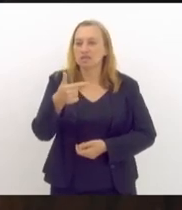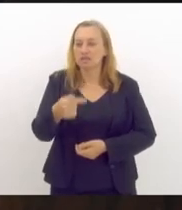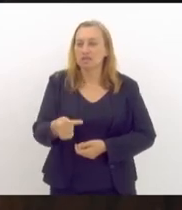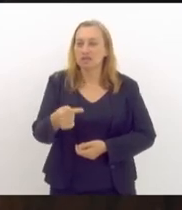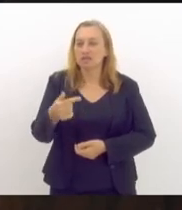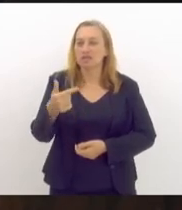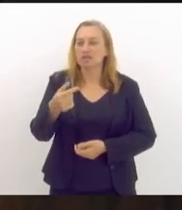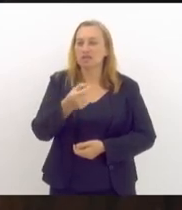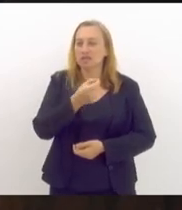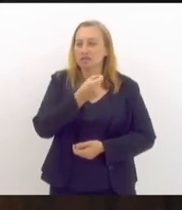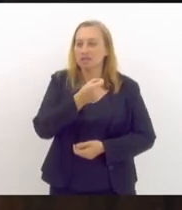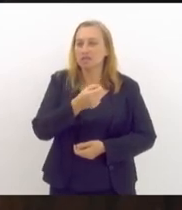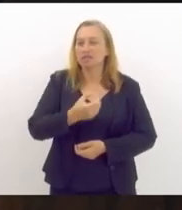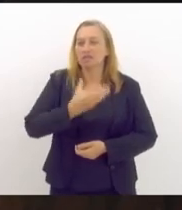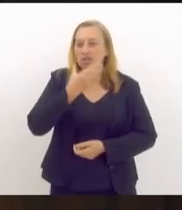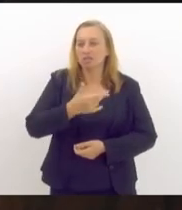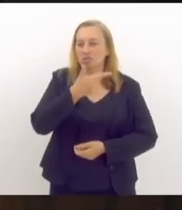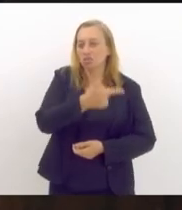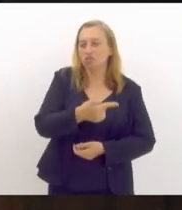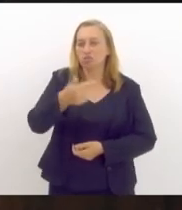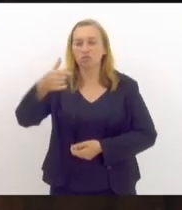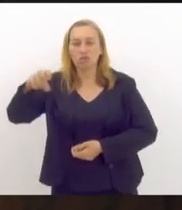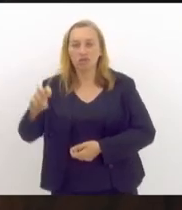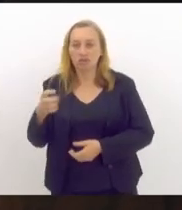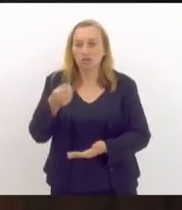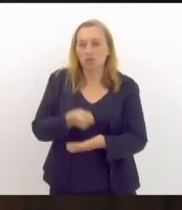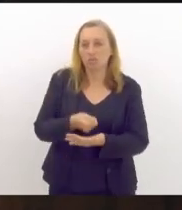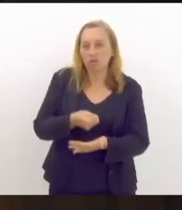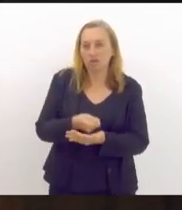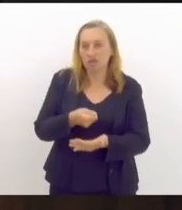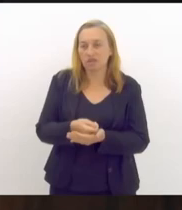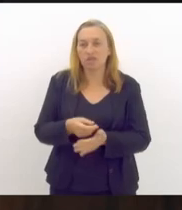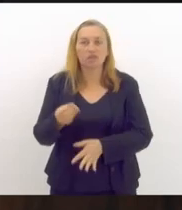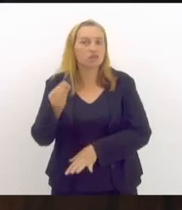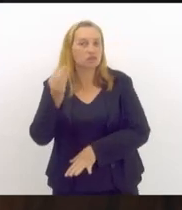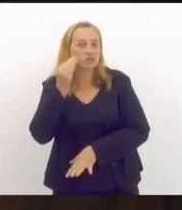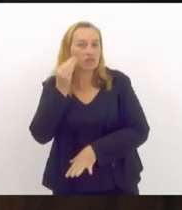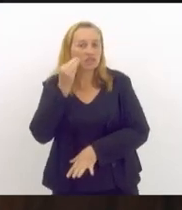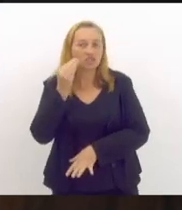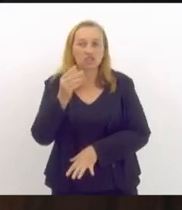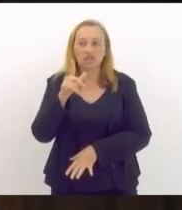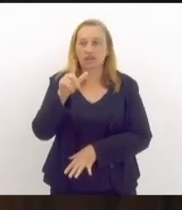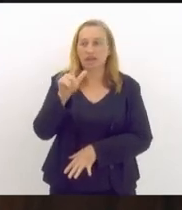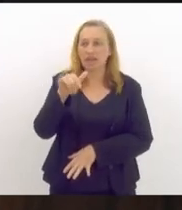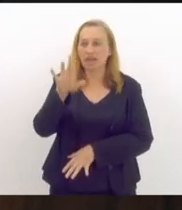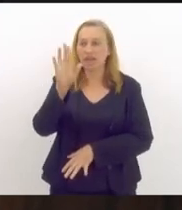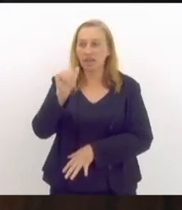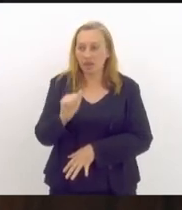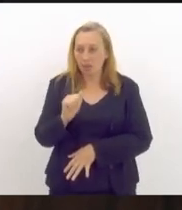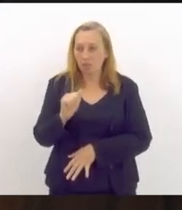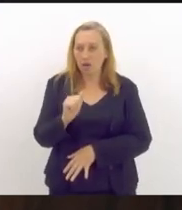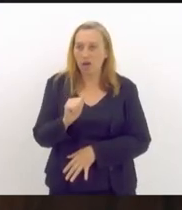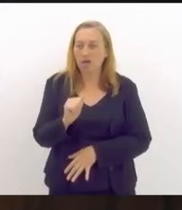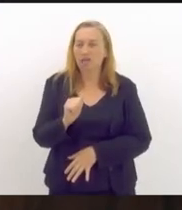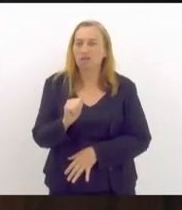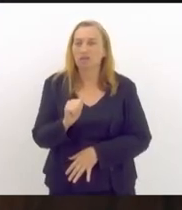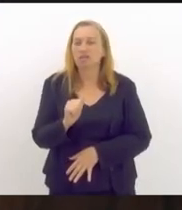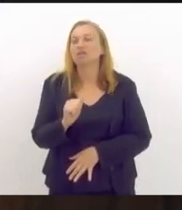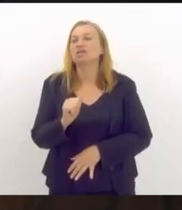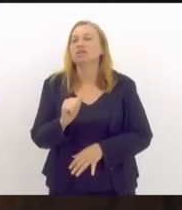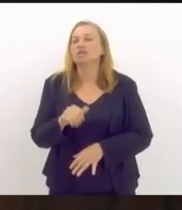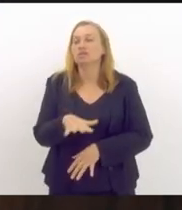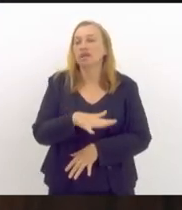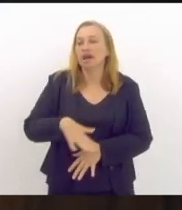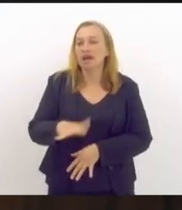2015 que torna obrigatória a realização do teste da Linguinha em recém-nascido pela rede estadual pela